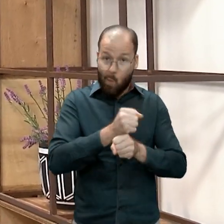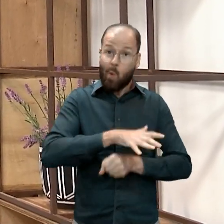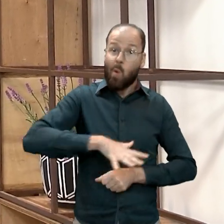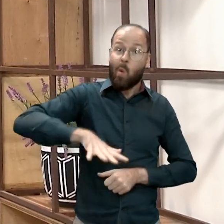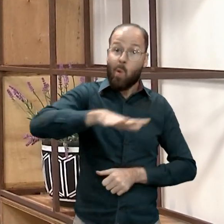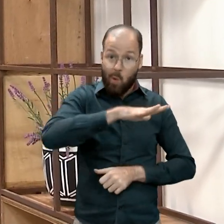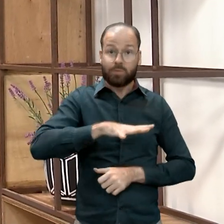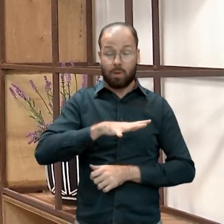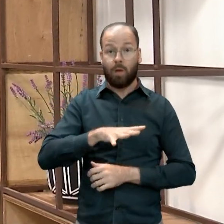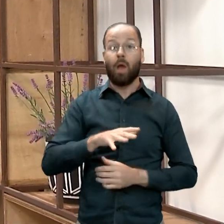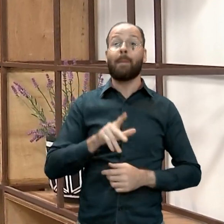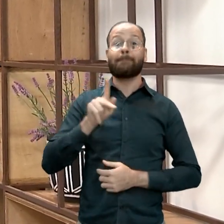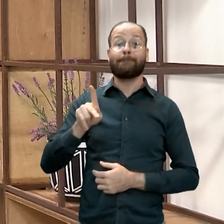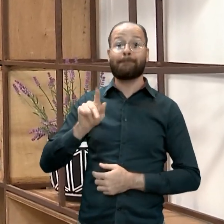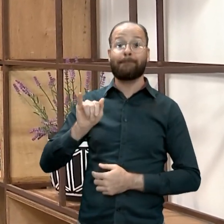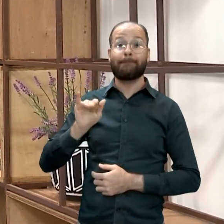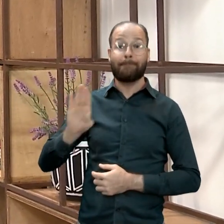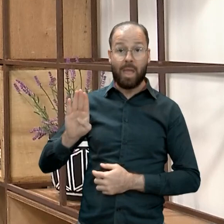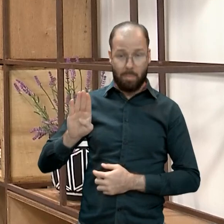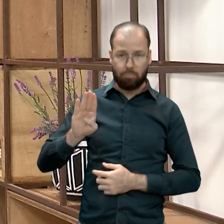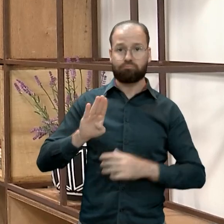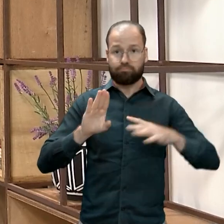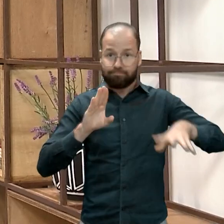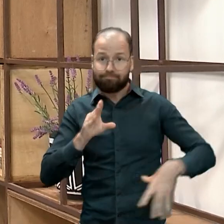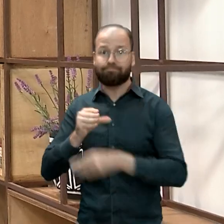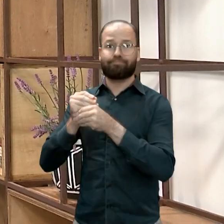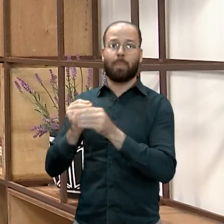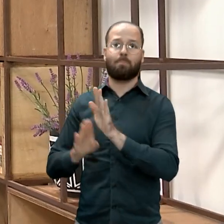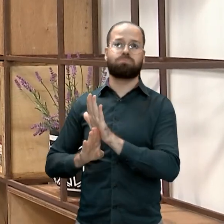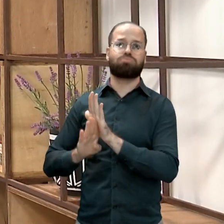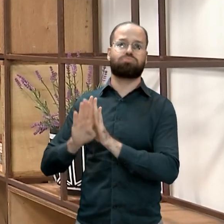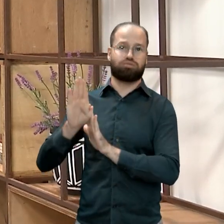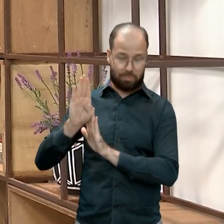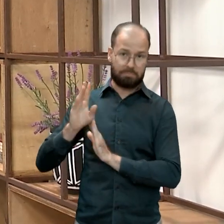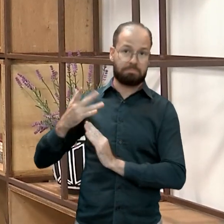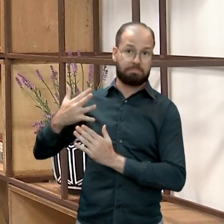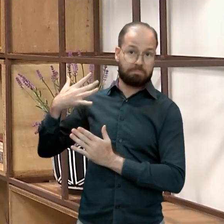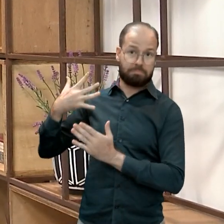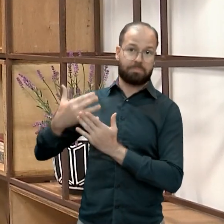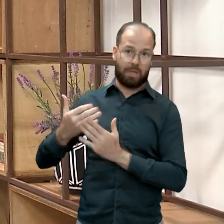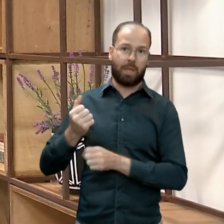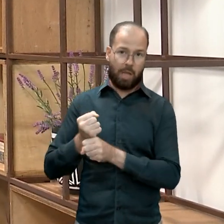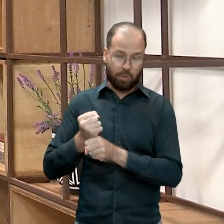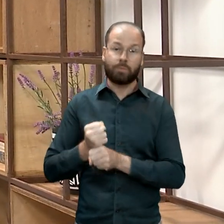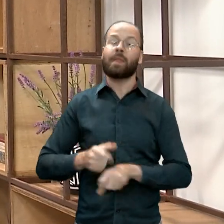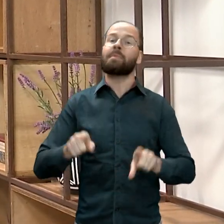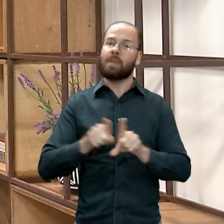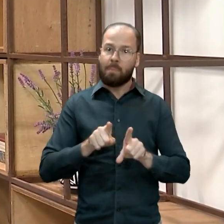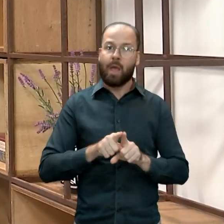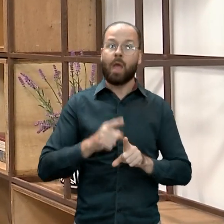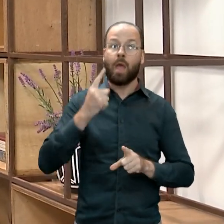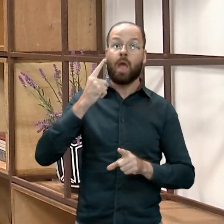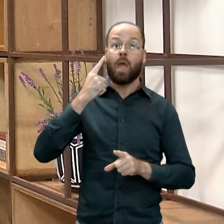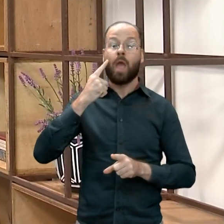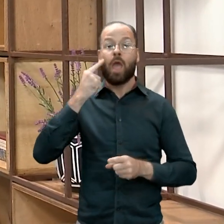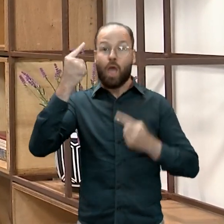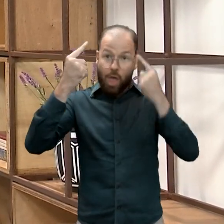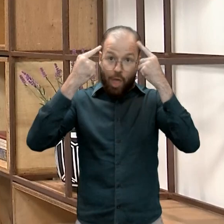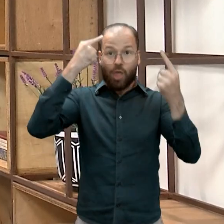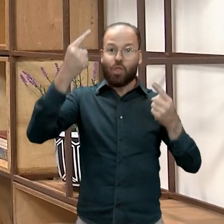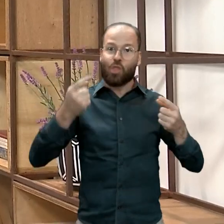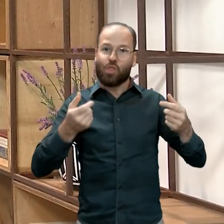cresceu nos últimos anos. E o Mundo UFG de hoje vai explorar as inovações tecnológicas que estão moldando o setor da engenharia